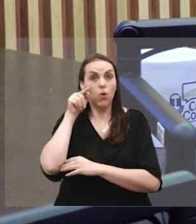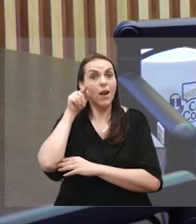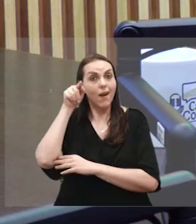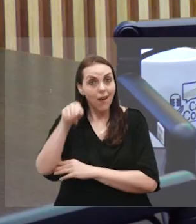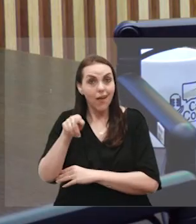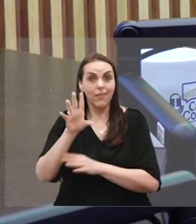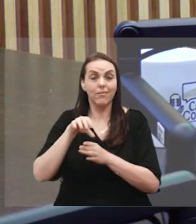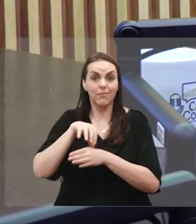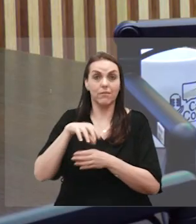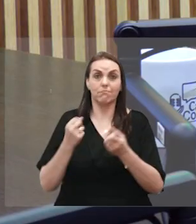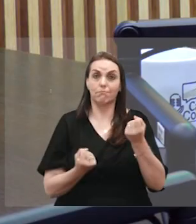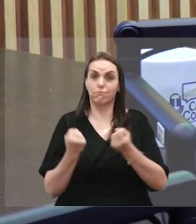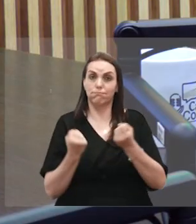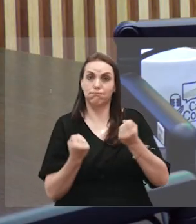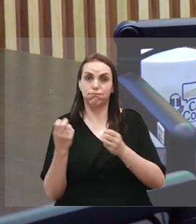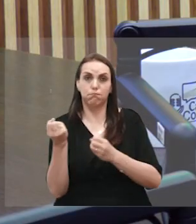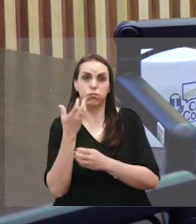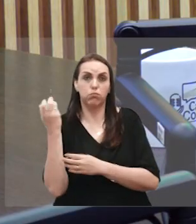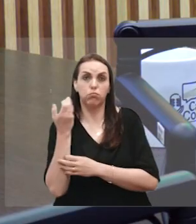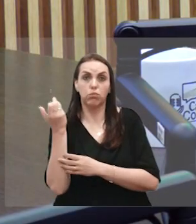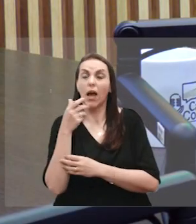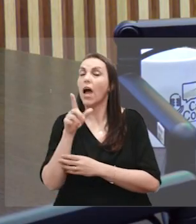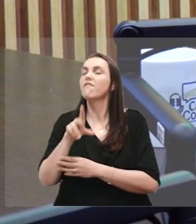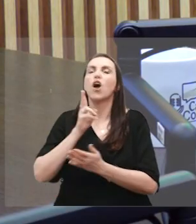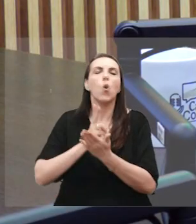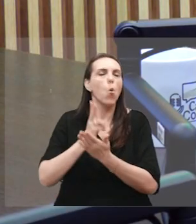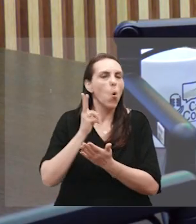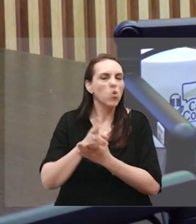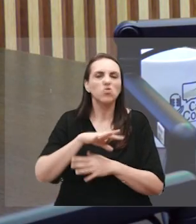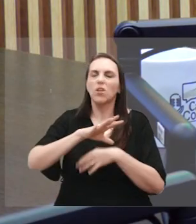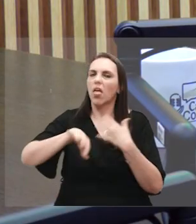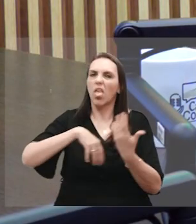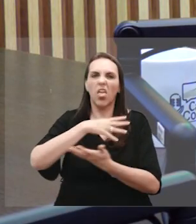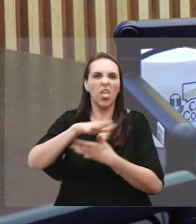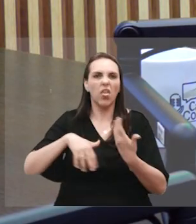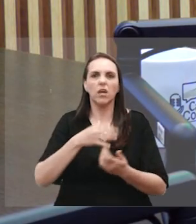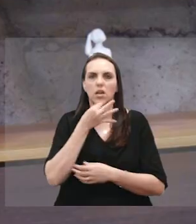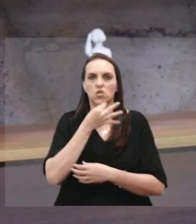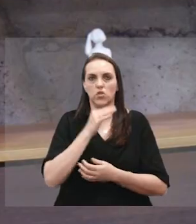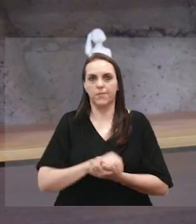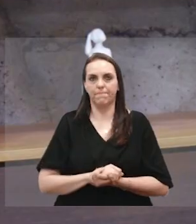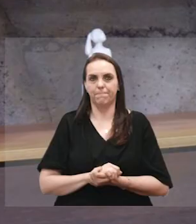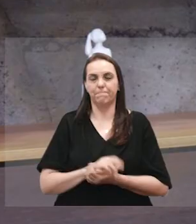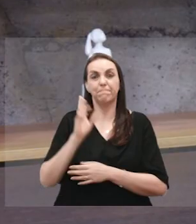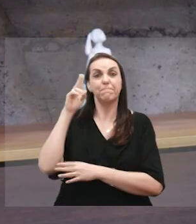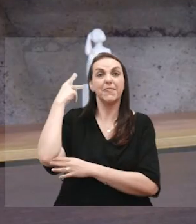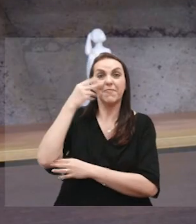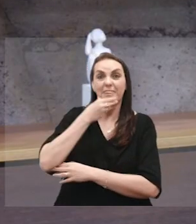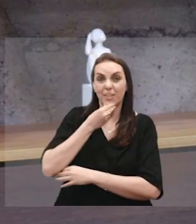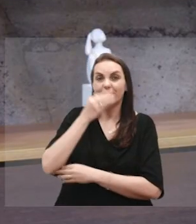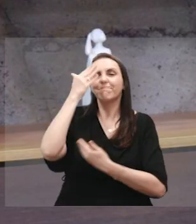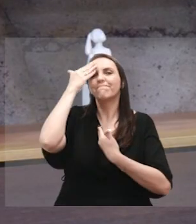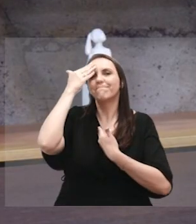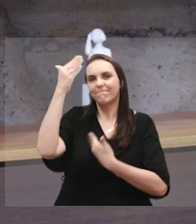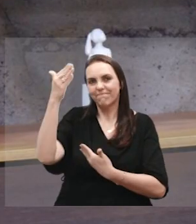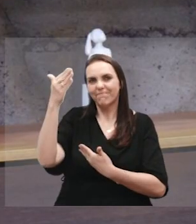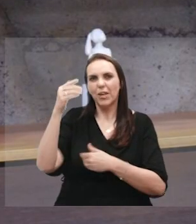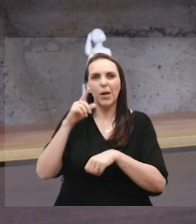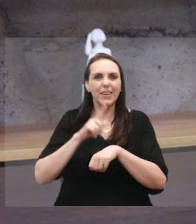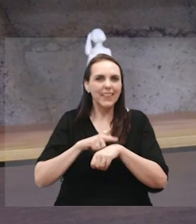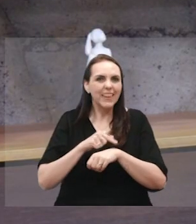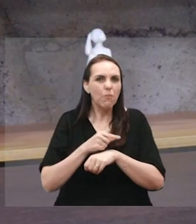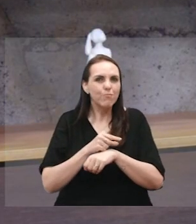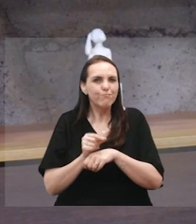ponta da lança dentro de viatura, não vai mudar e vai continuar essa zona que está Caxias do Sul. Vereador, quero lhe agradecer, passamos um